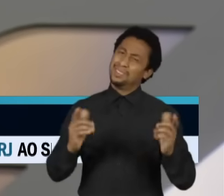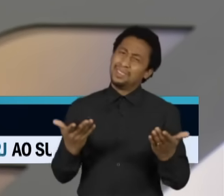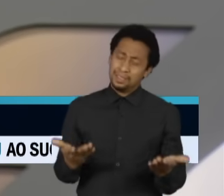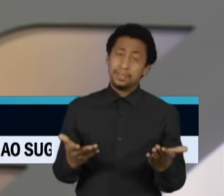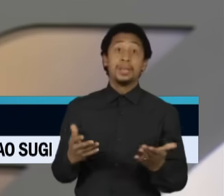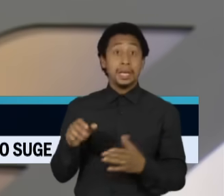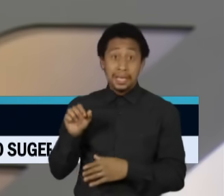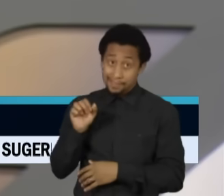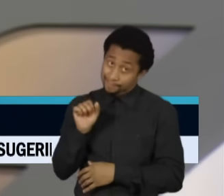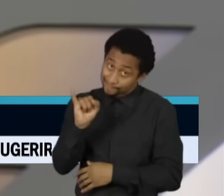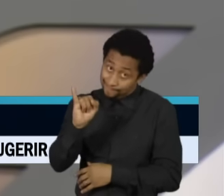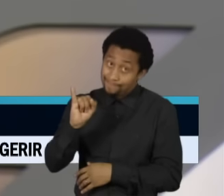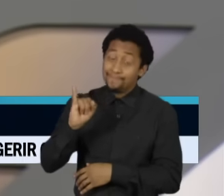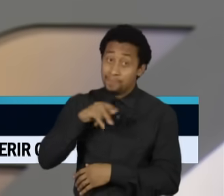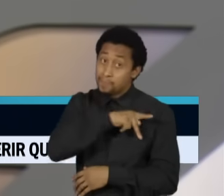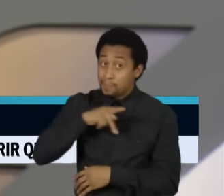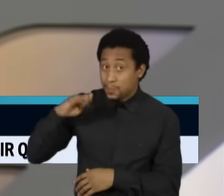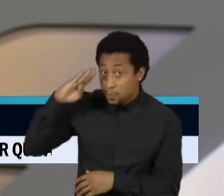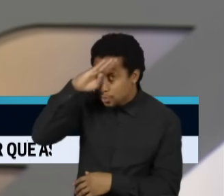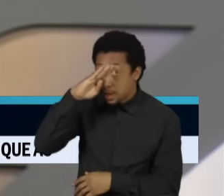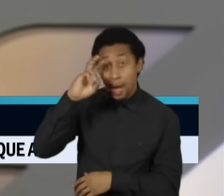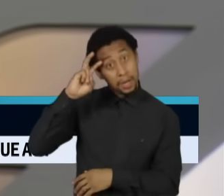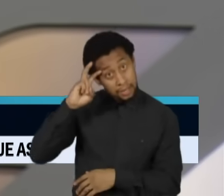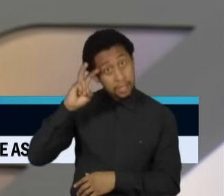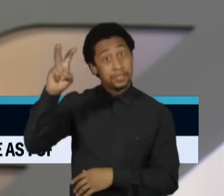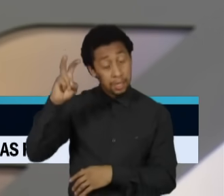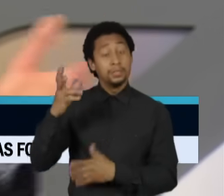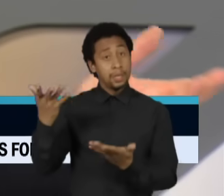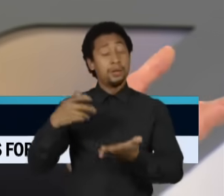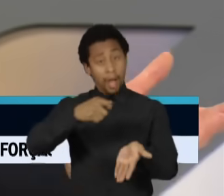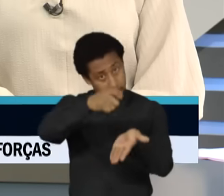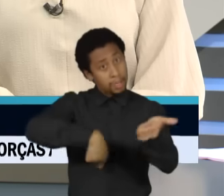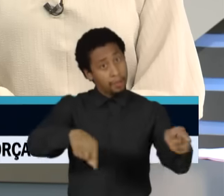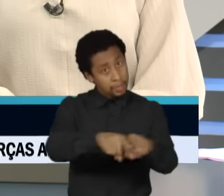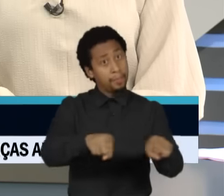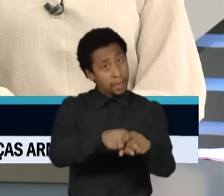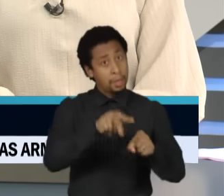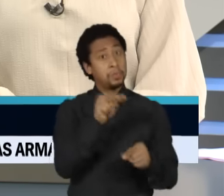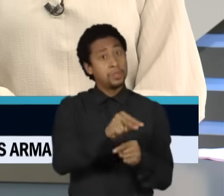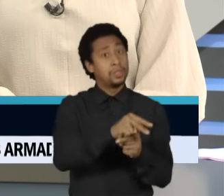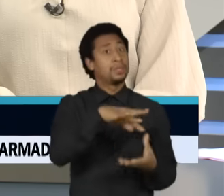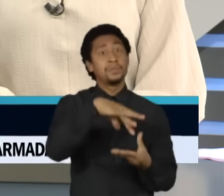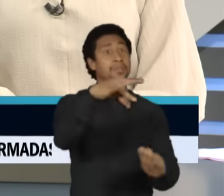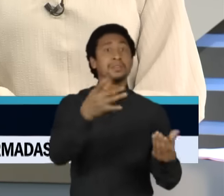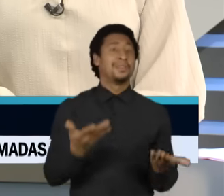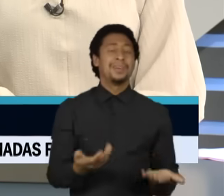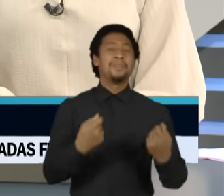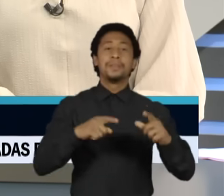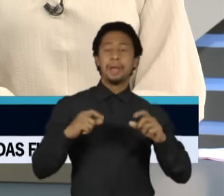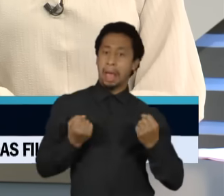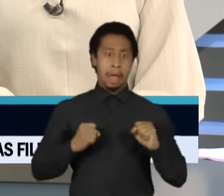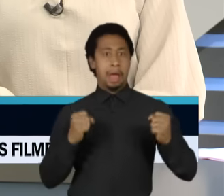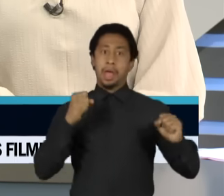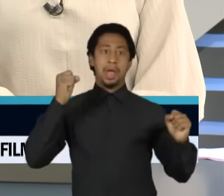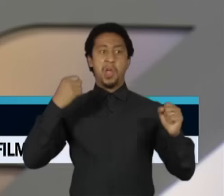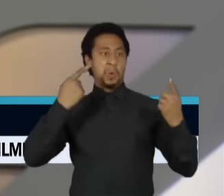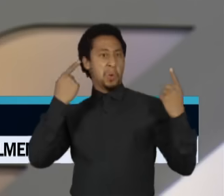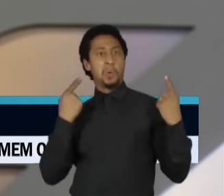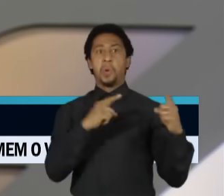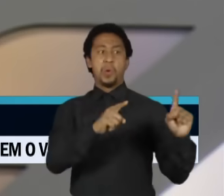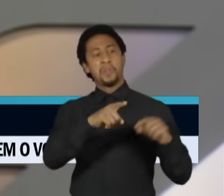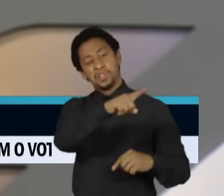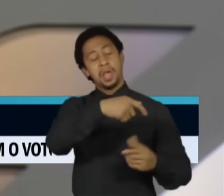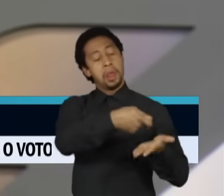inteligente, ele diria: "Eu também vou assinar, porque eu também defendo a democracia". E não demonstrar irritação e esbravejar contra o que ele chama de